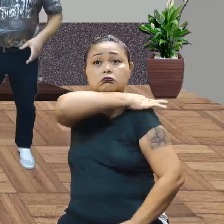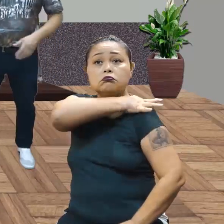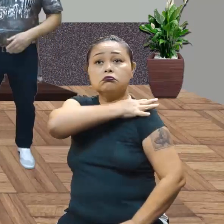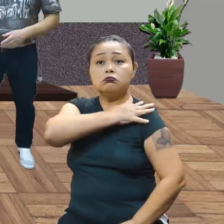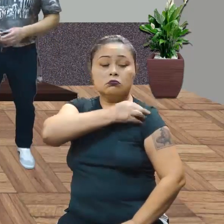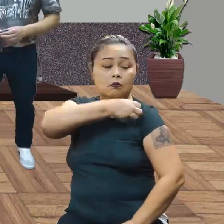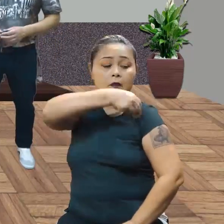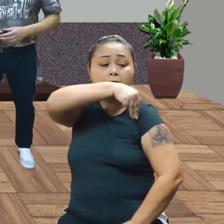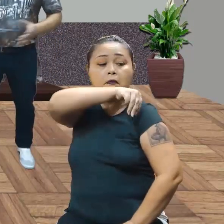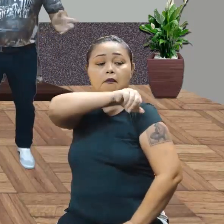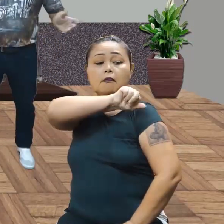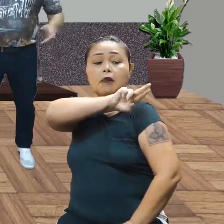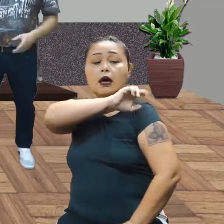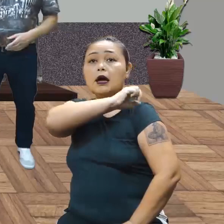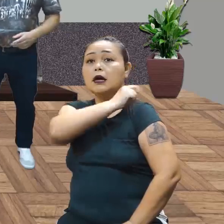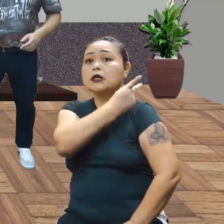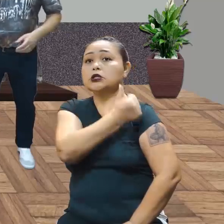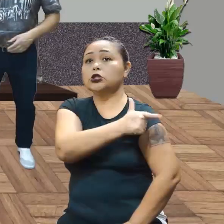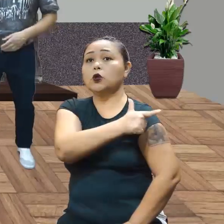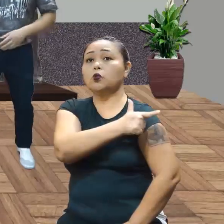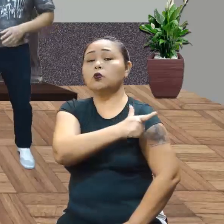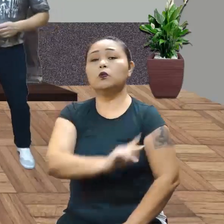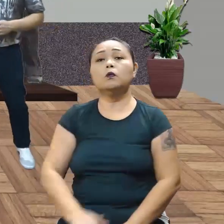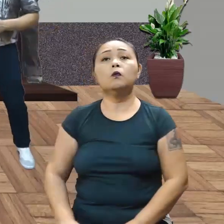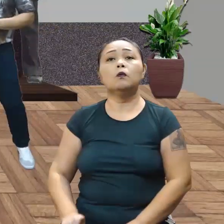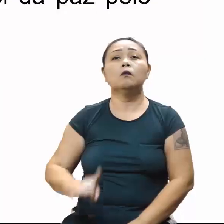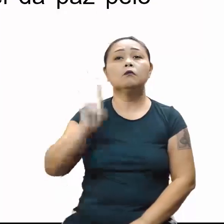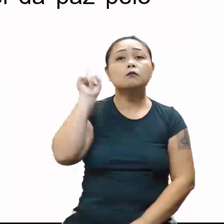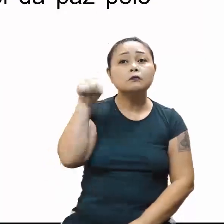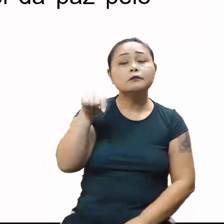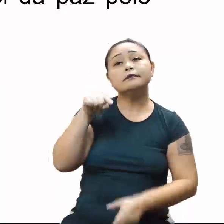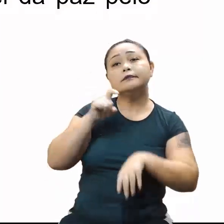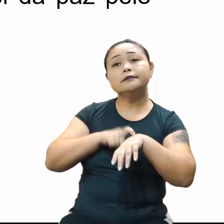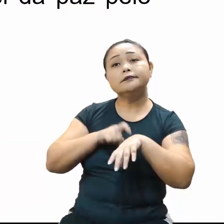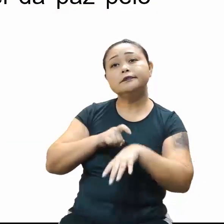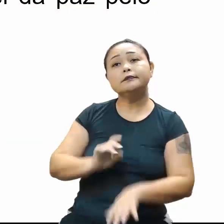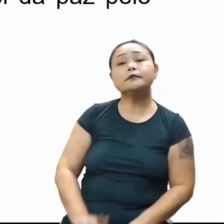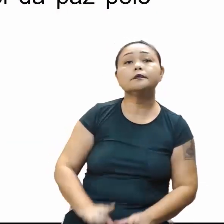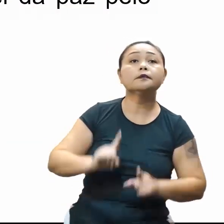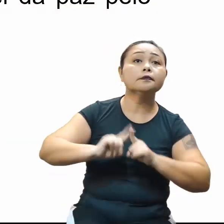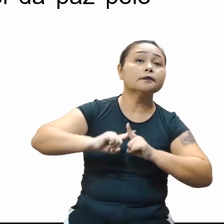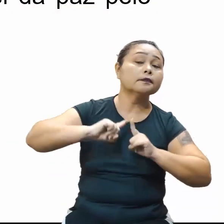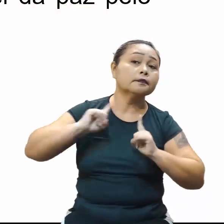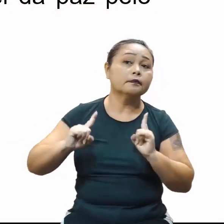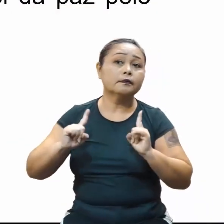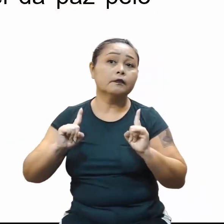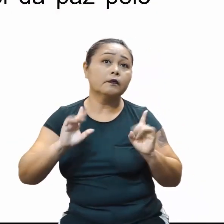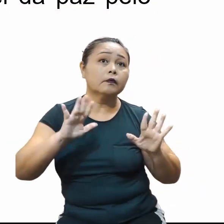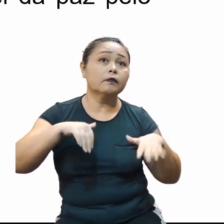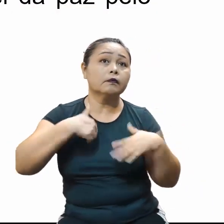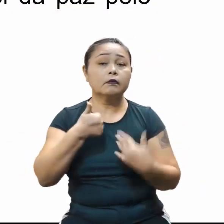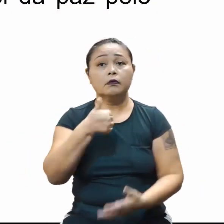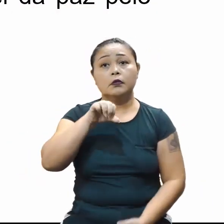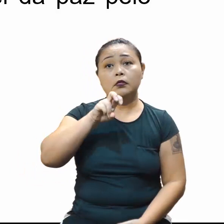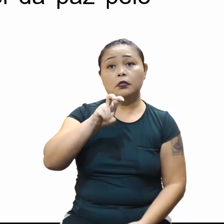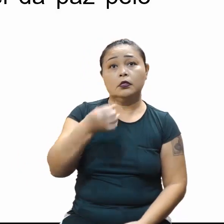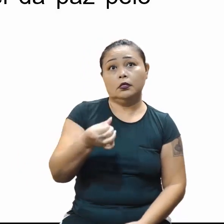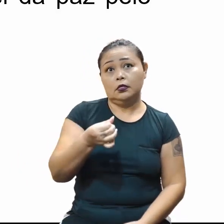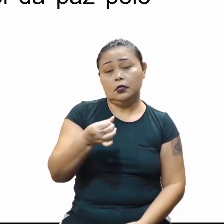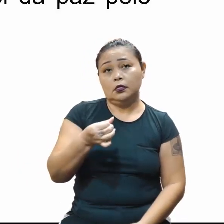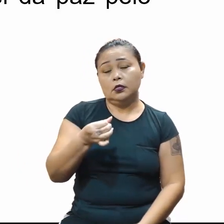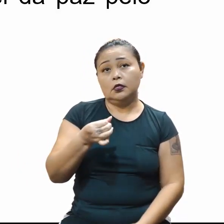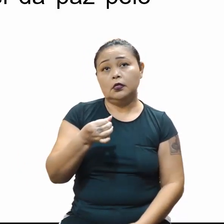o Marechal Rondon, tão conhecido. É nesse momento aí. Mas nós temos aí, em